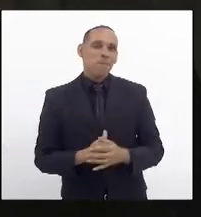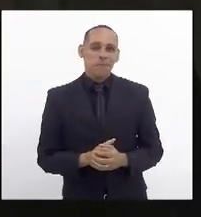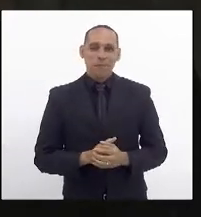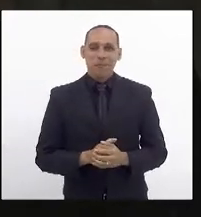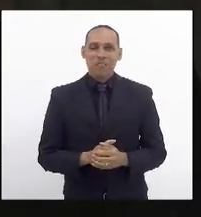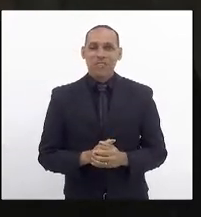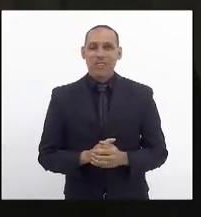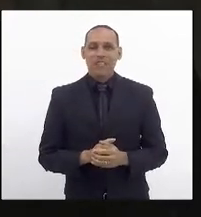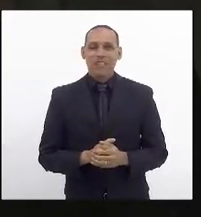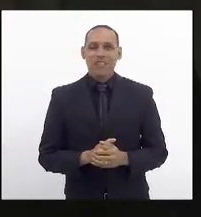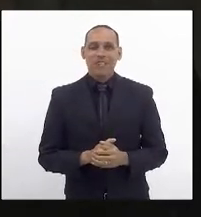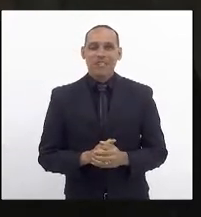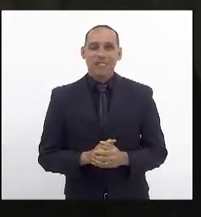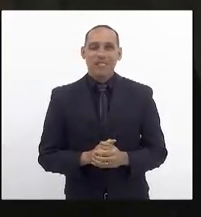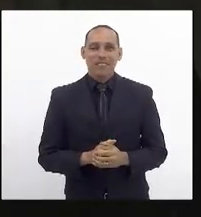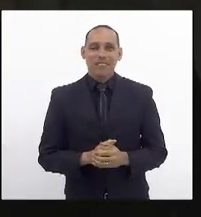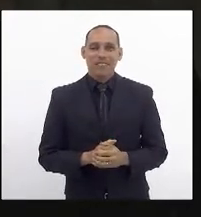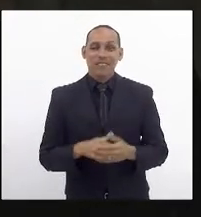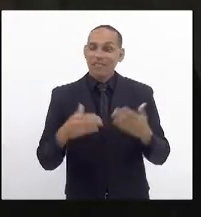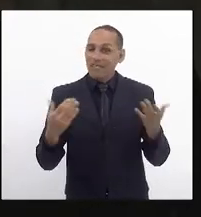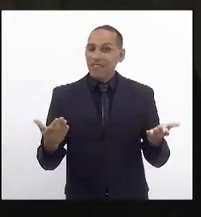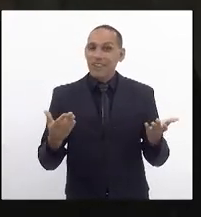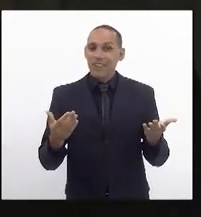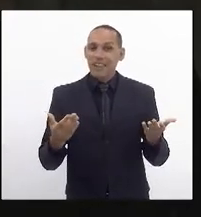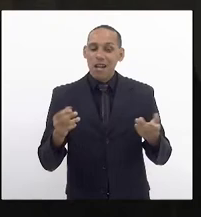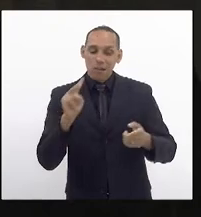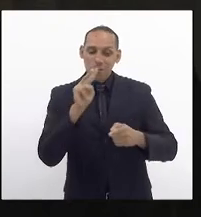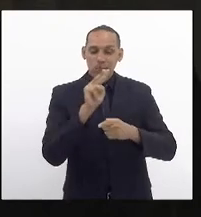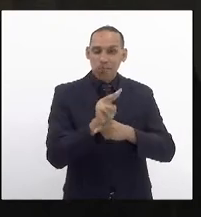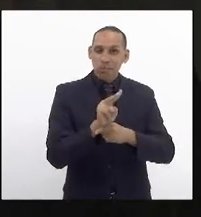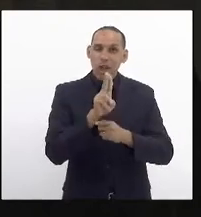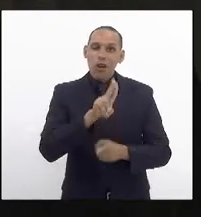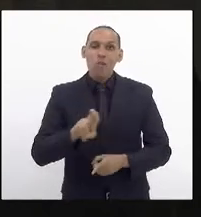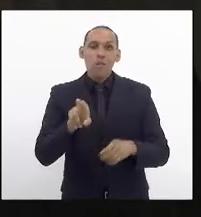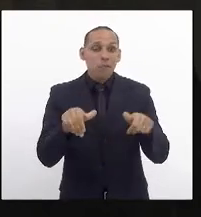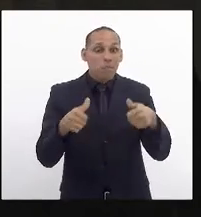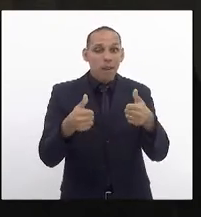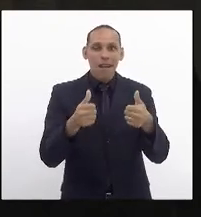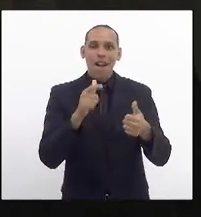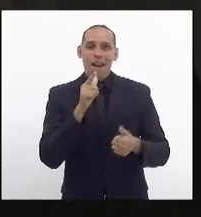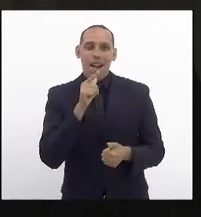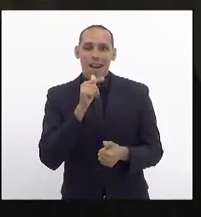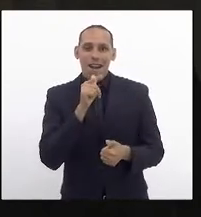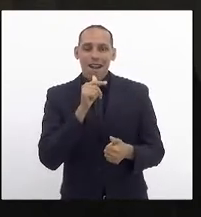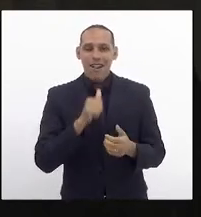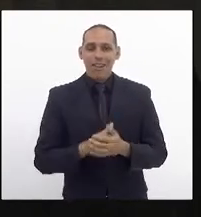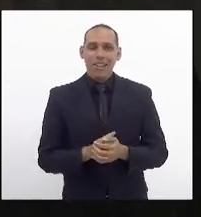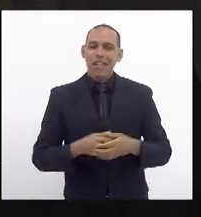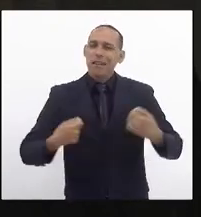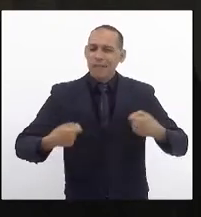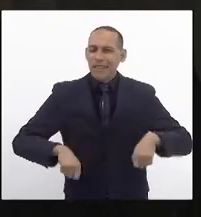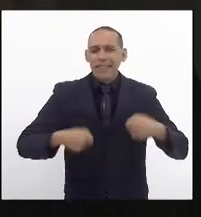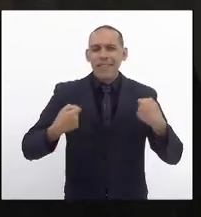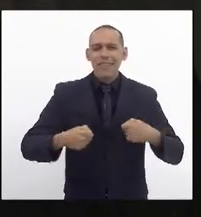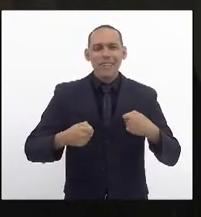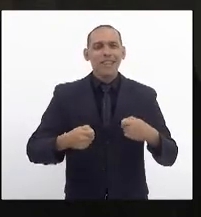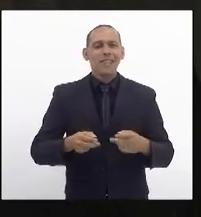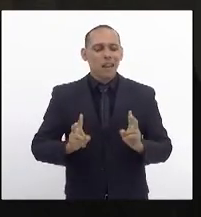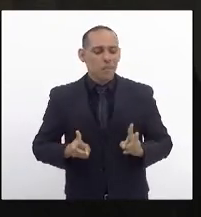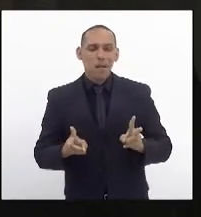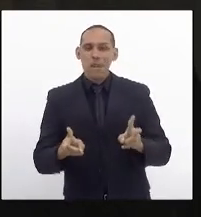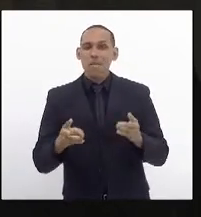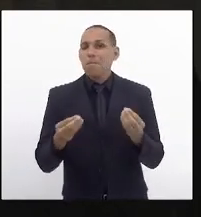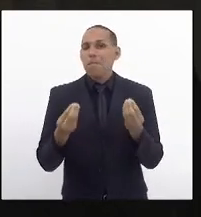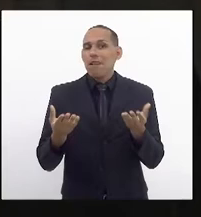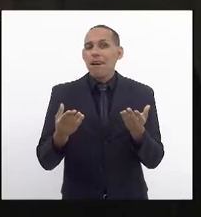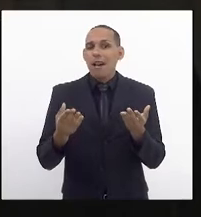terreno apresentação e uso racional da água ela deve prevalecer sobre os interesses